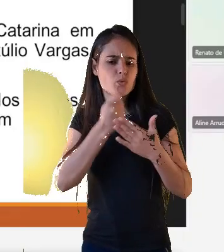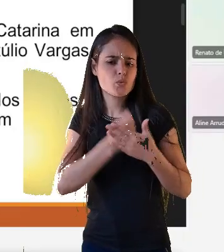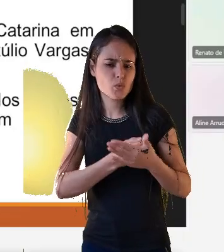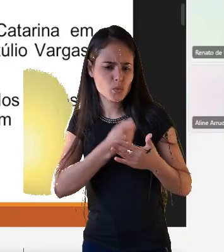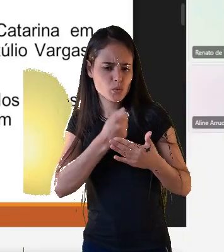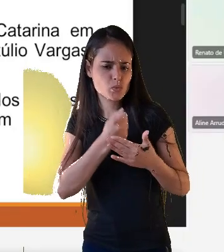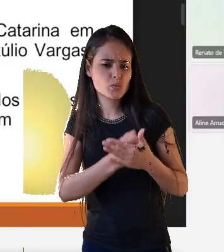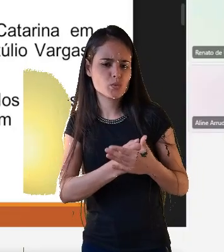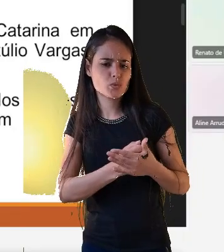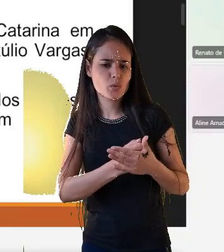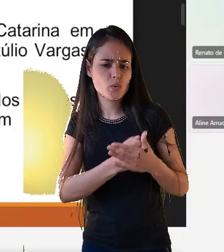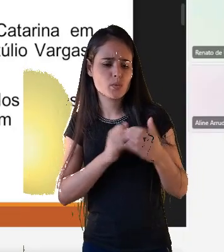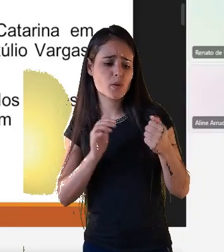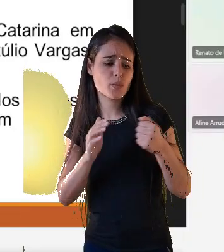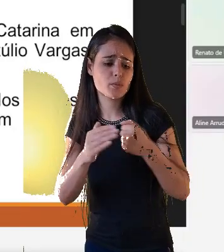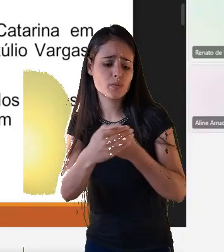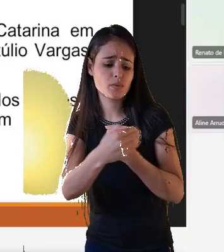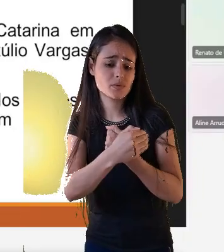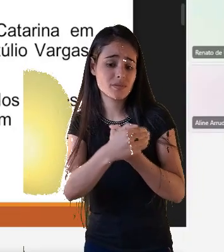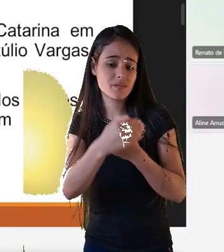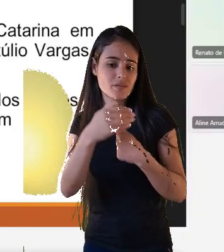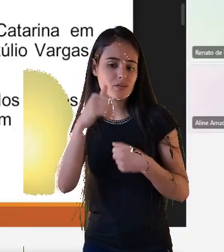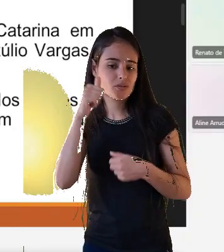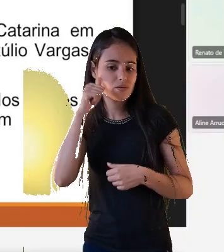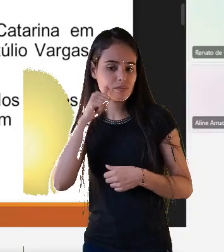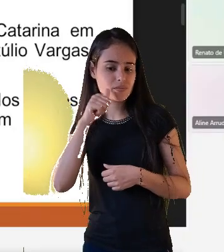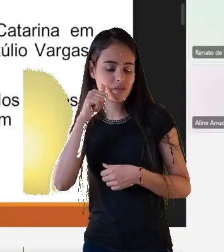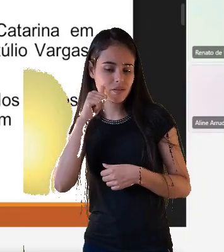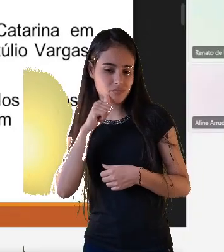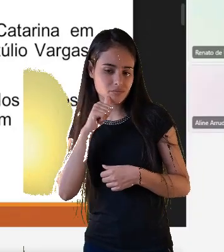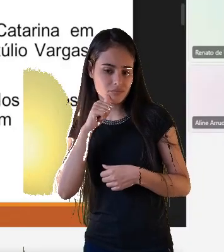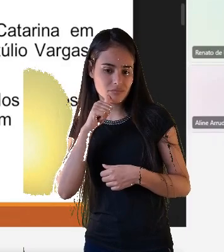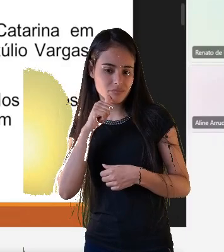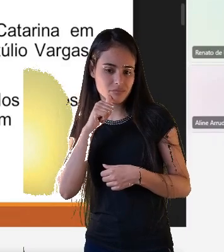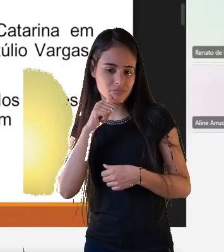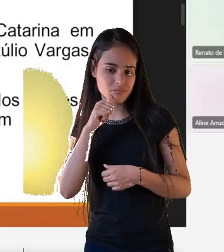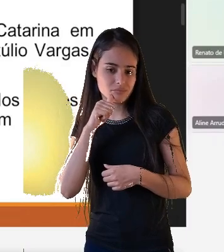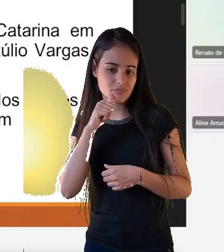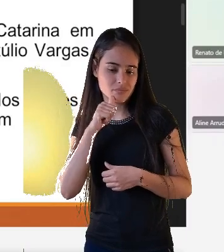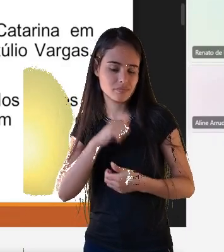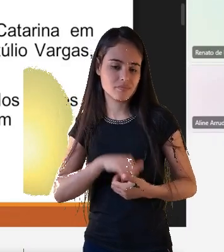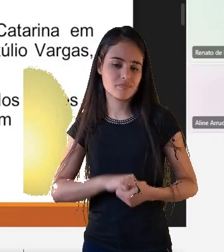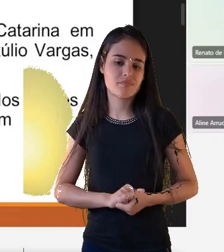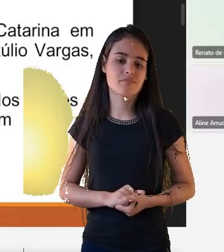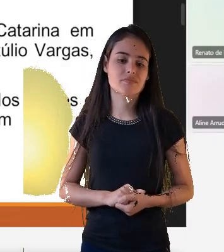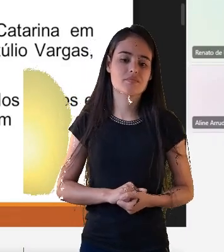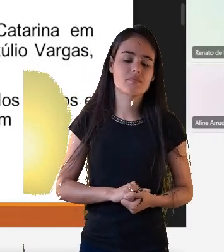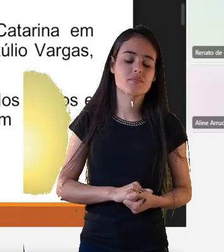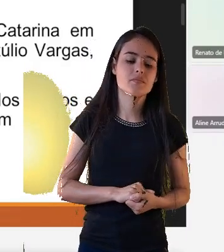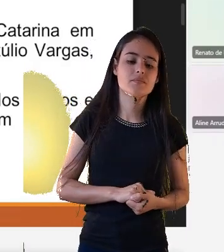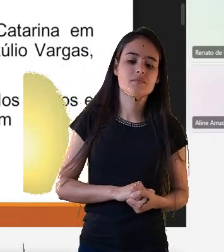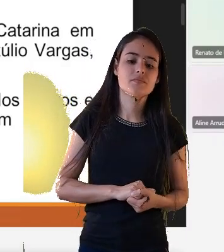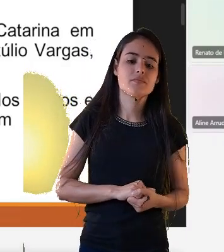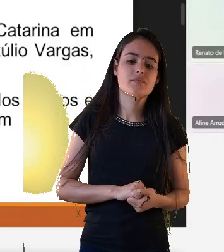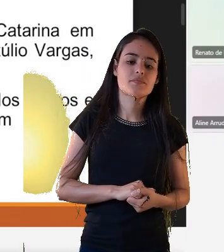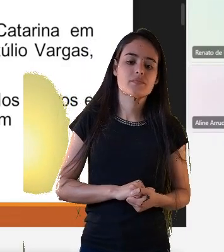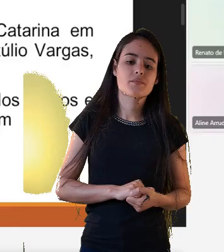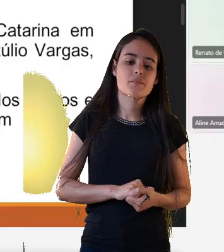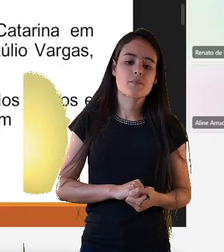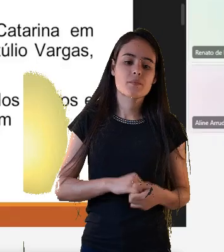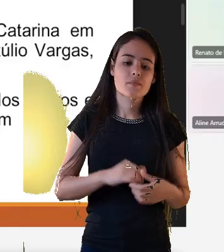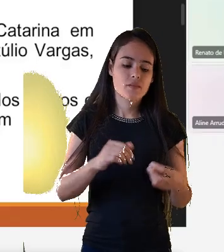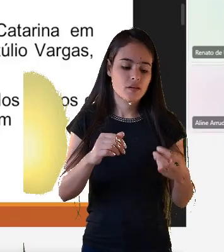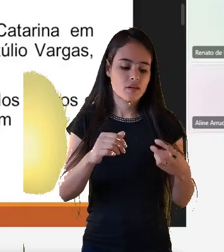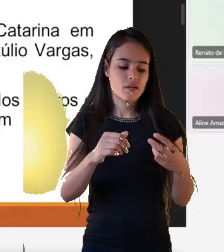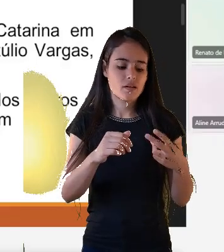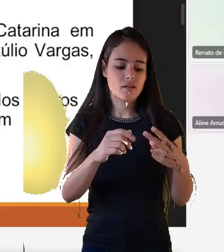o combate ao machismo e ao sexismo, né? Então, ela lutou muito pelas mulheres e